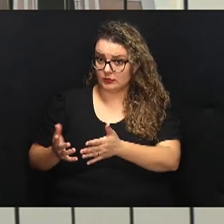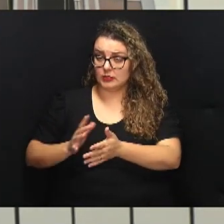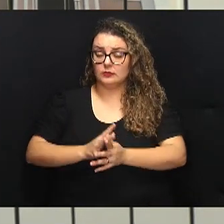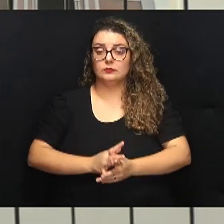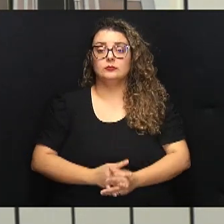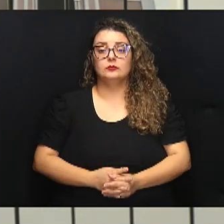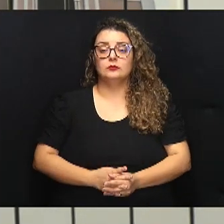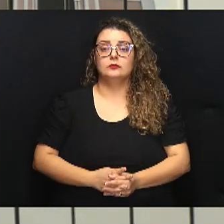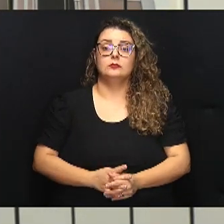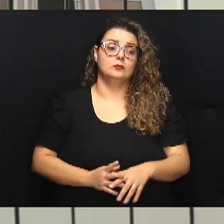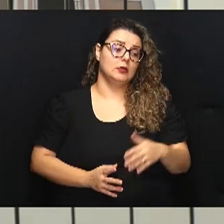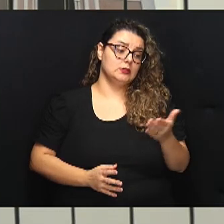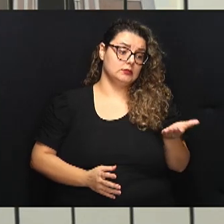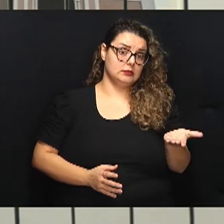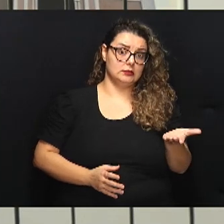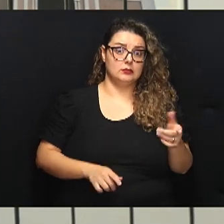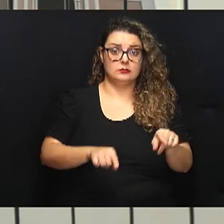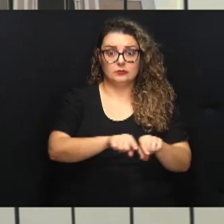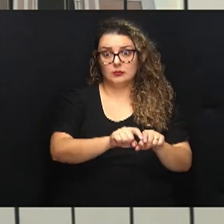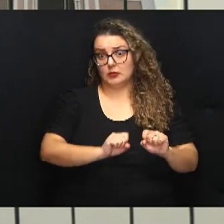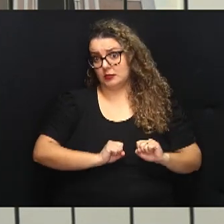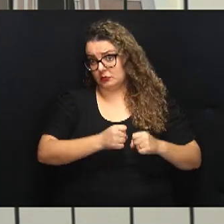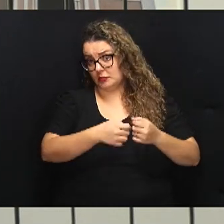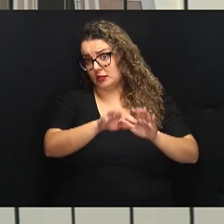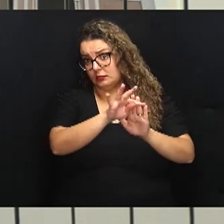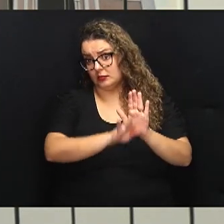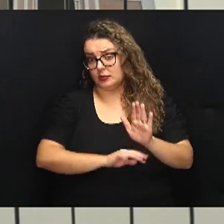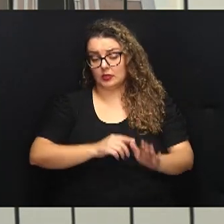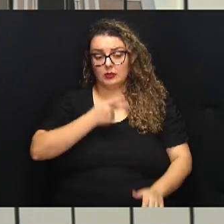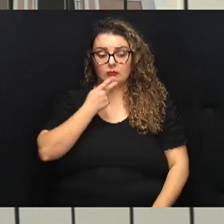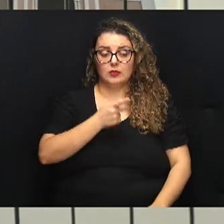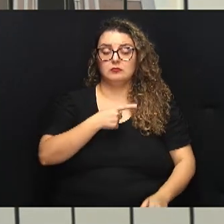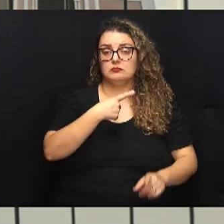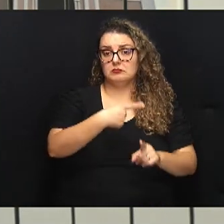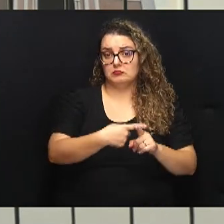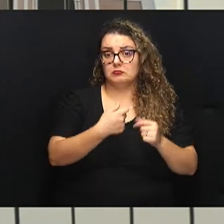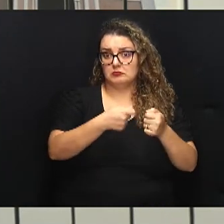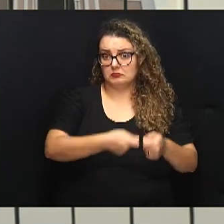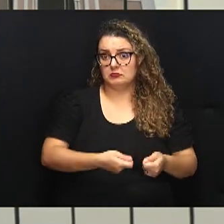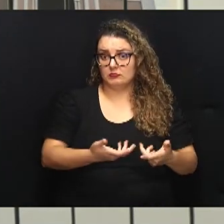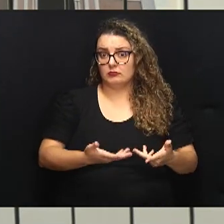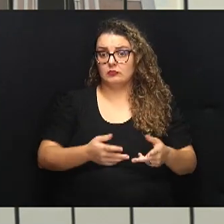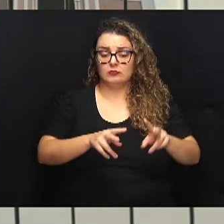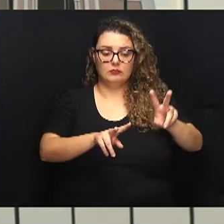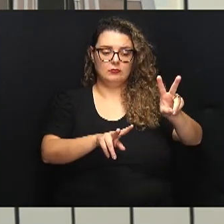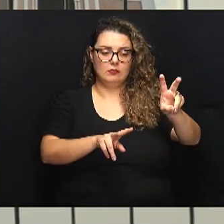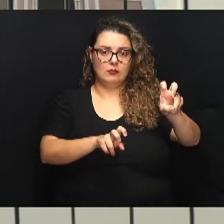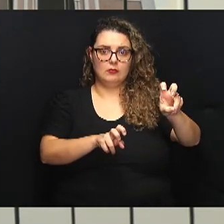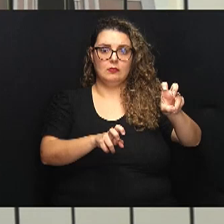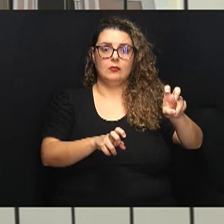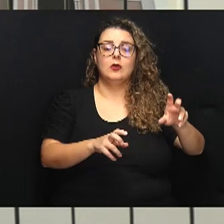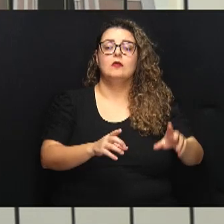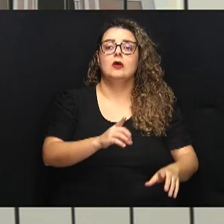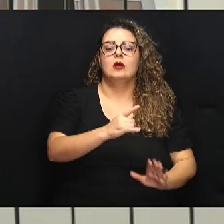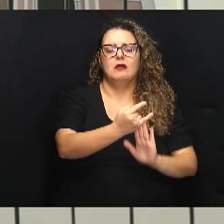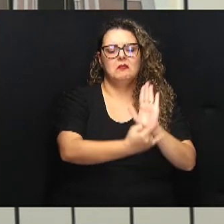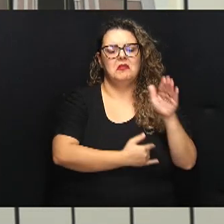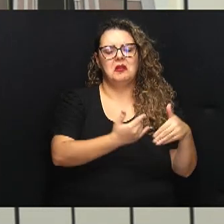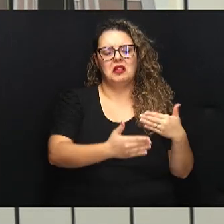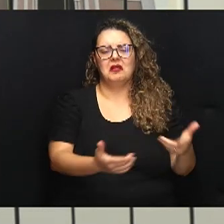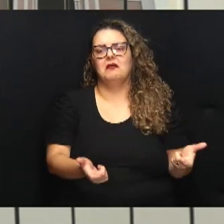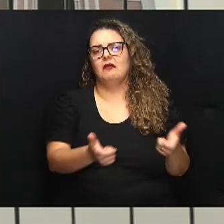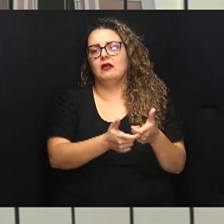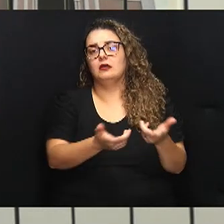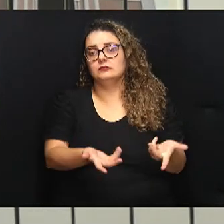aspas. Do outro lado, defensores do texto afirmaram que o projeto, abro aspas, vai desburocratizar